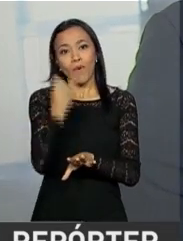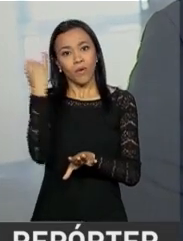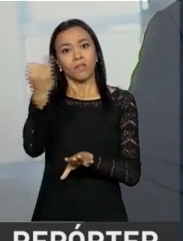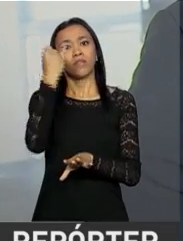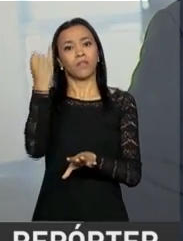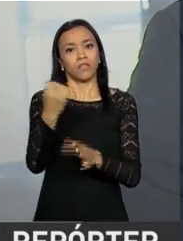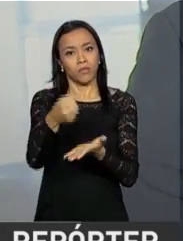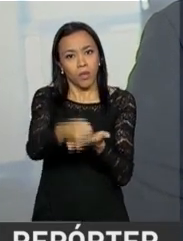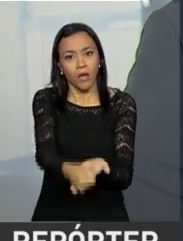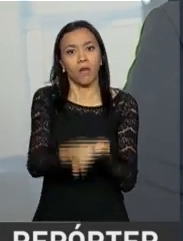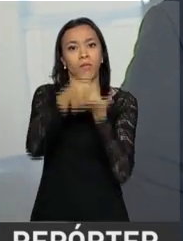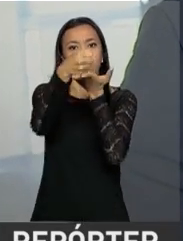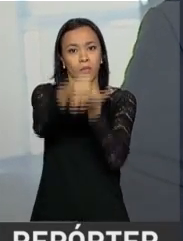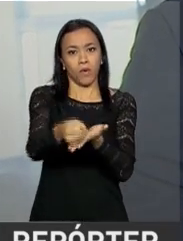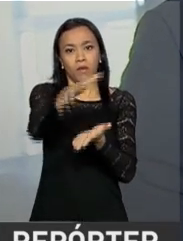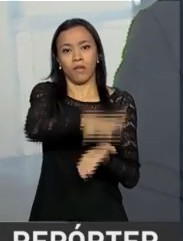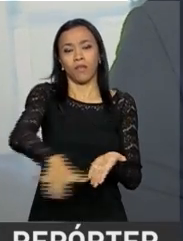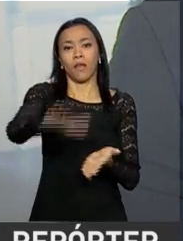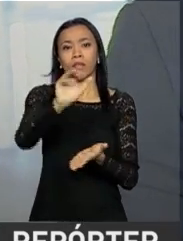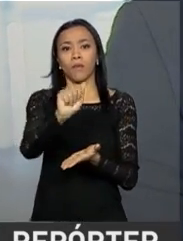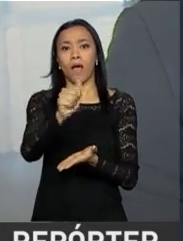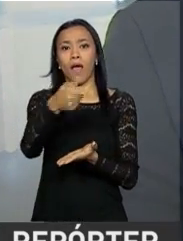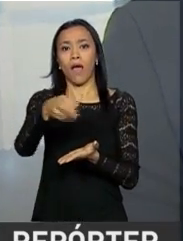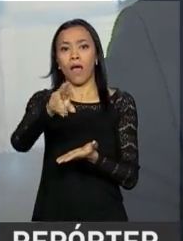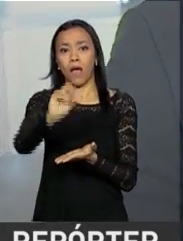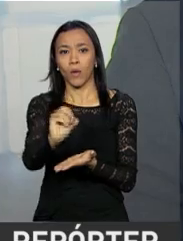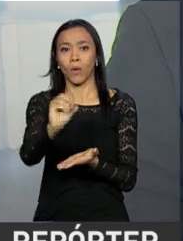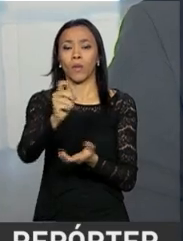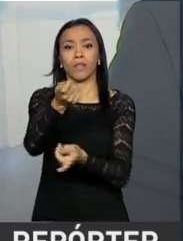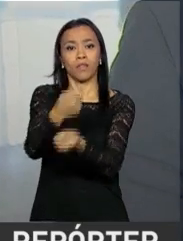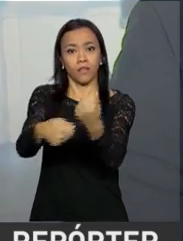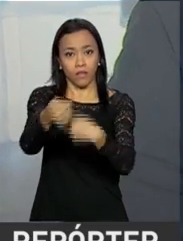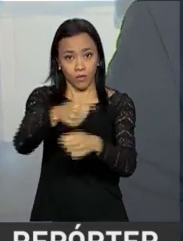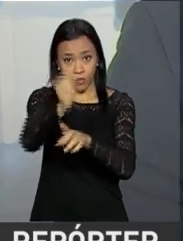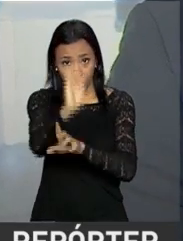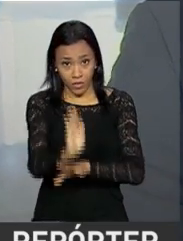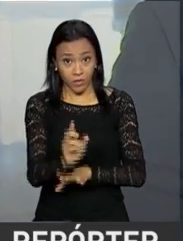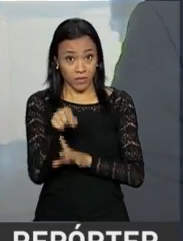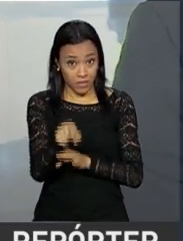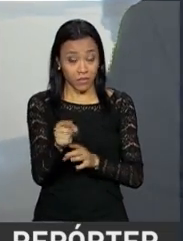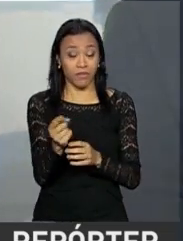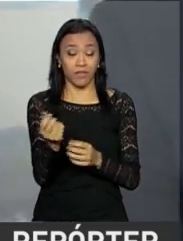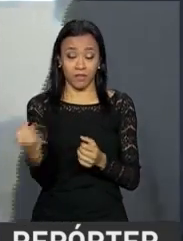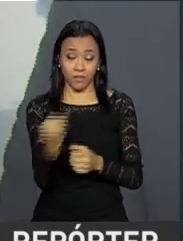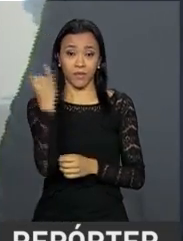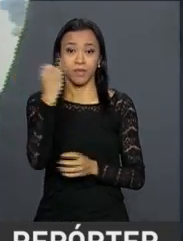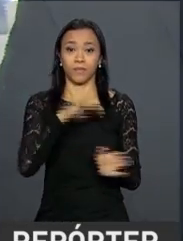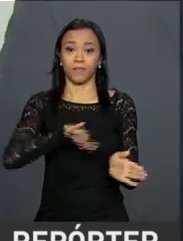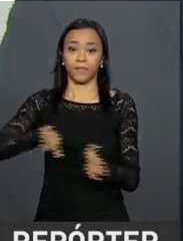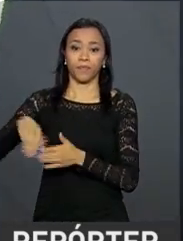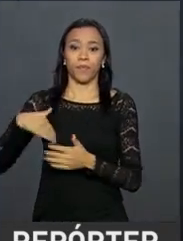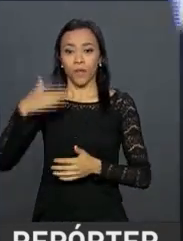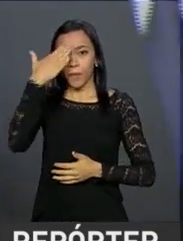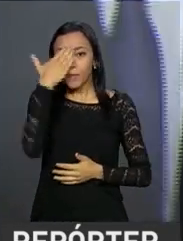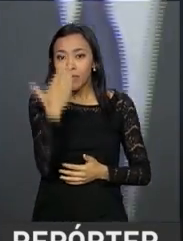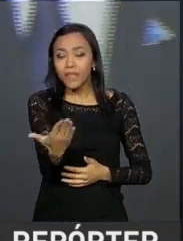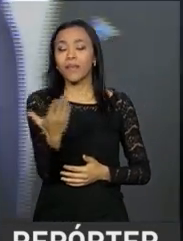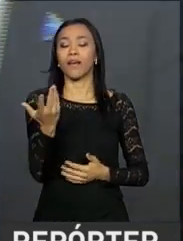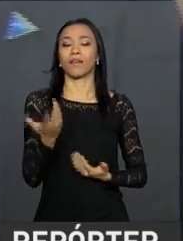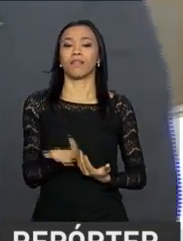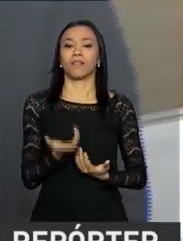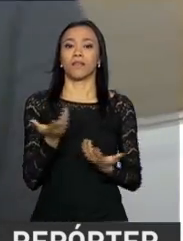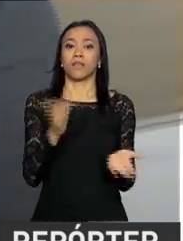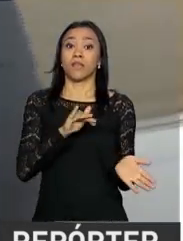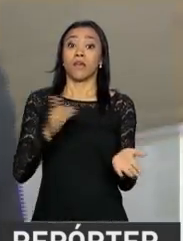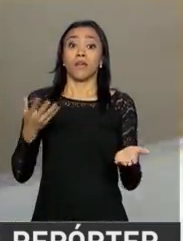competitividade do agronegócio brasileiro, o que com certeza no curto prazo gerará interessantes divisas. Muito obrigada, Marcelo. Vão estar